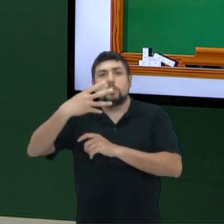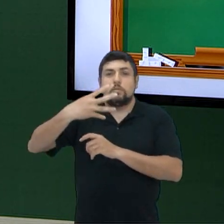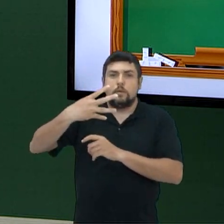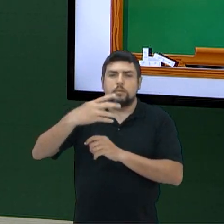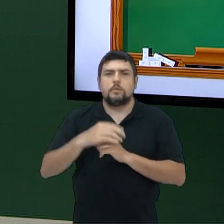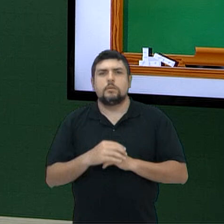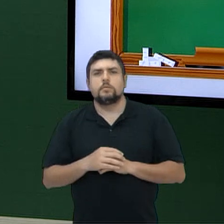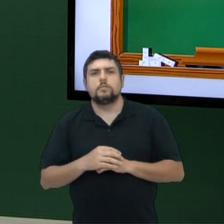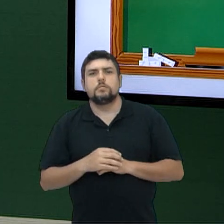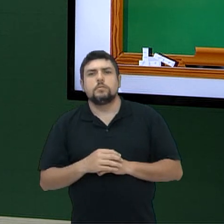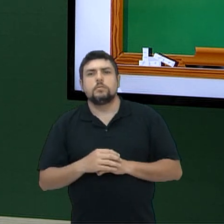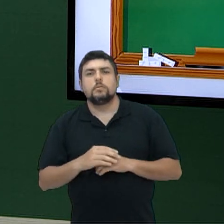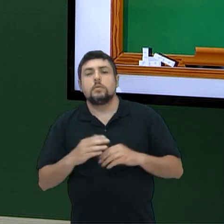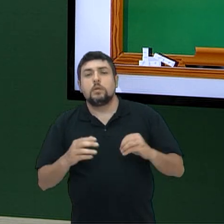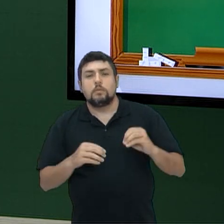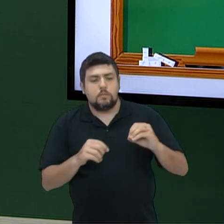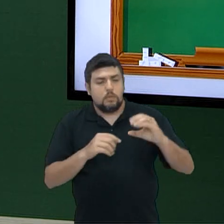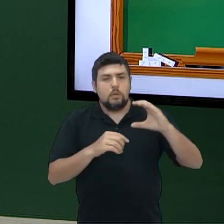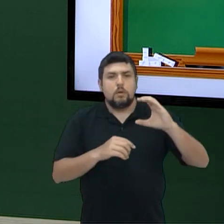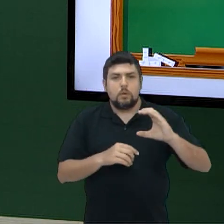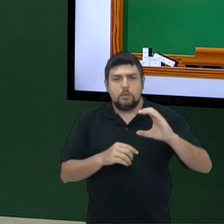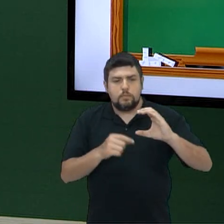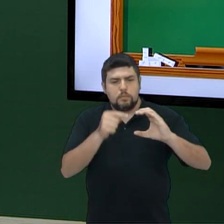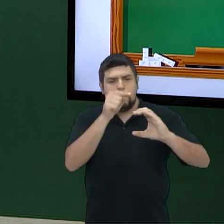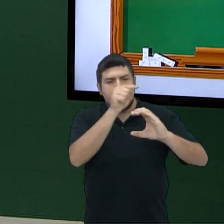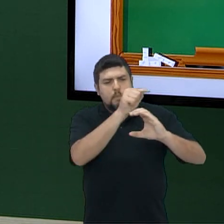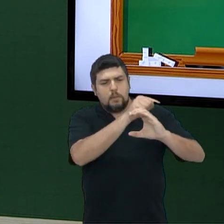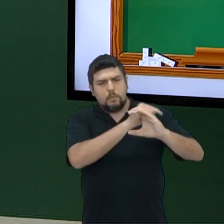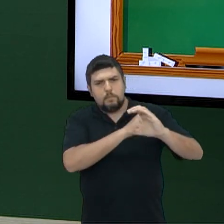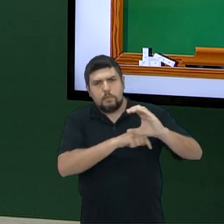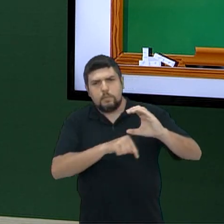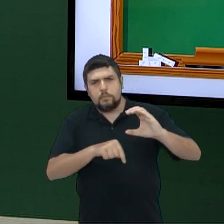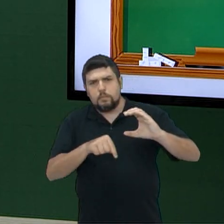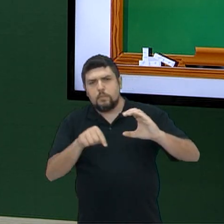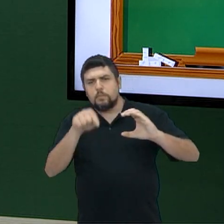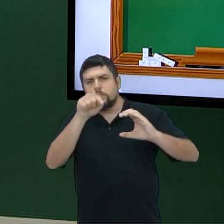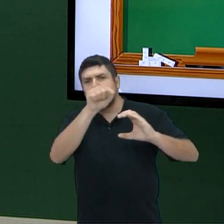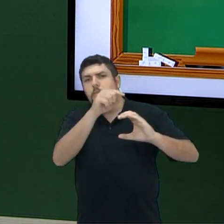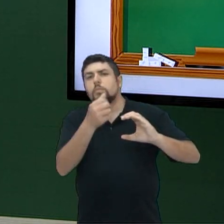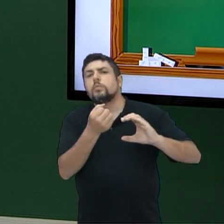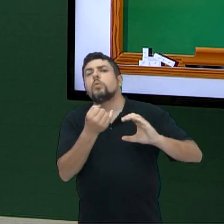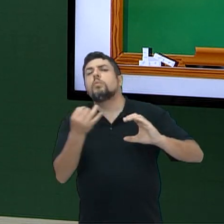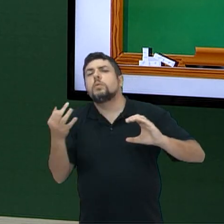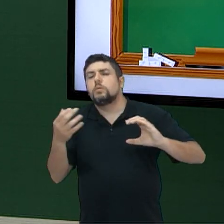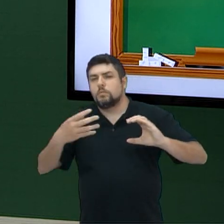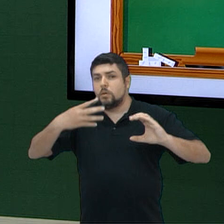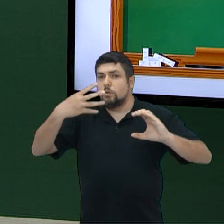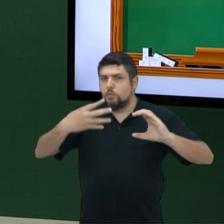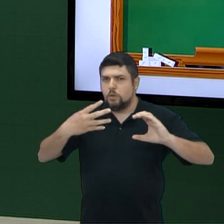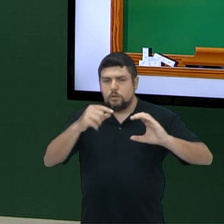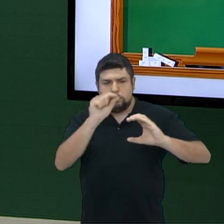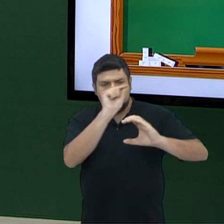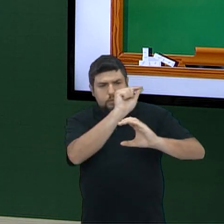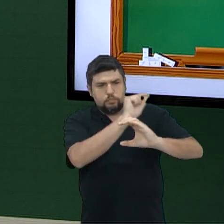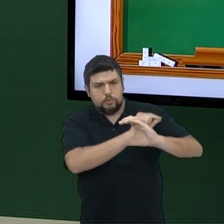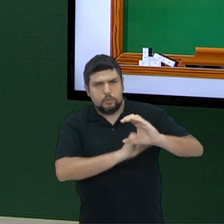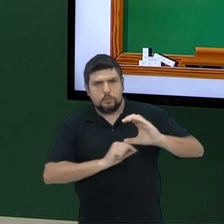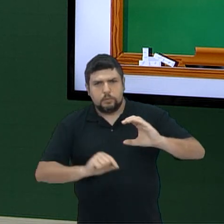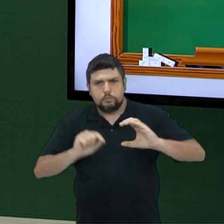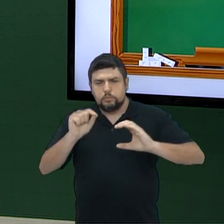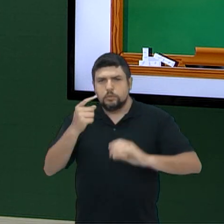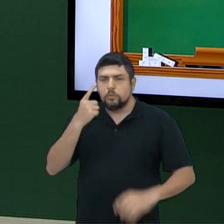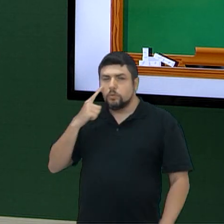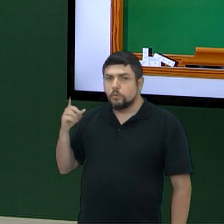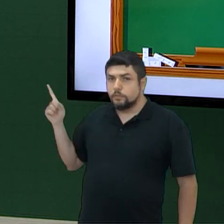carboninho, ele possui 4 elétrons em sua última camada eletrônica. 1 elétron, 2